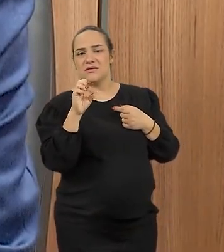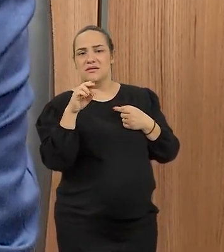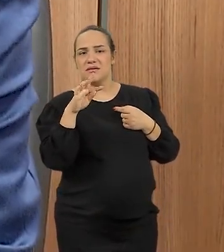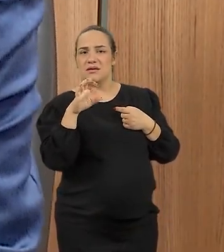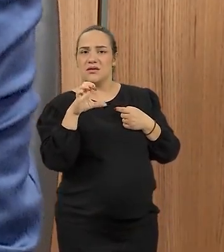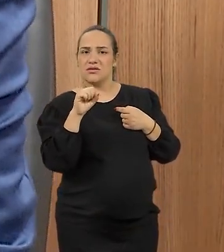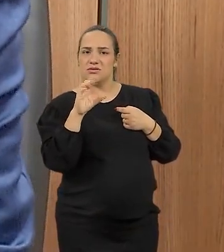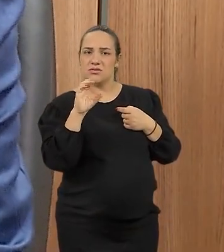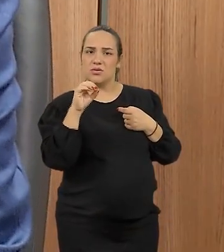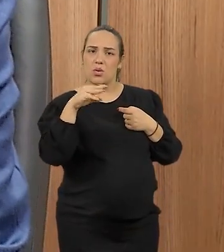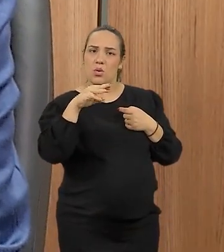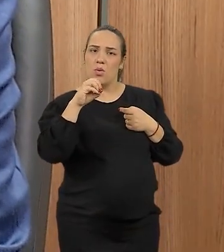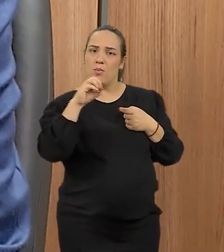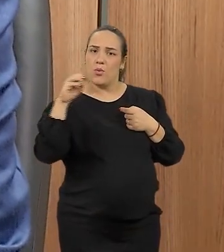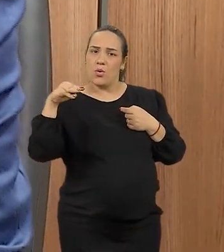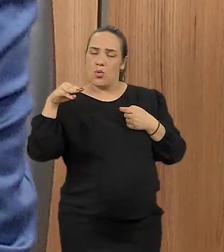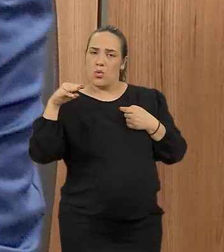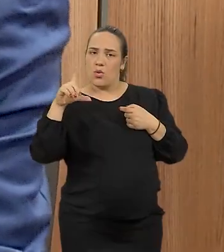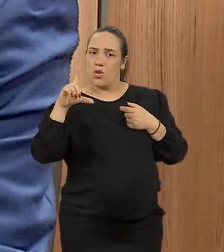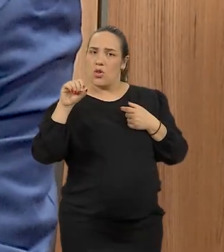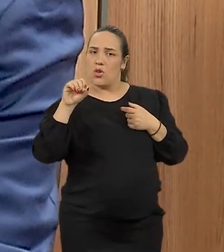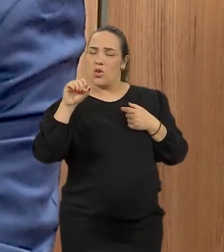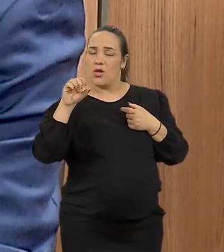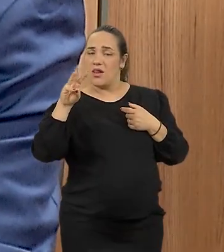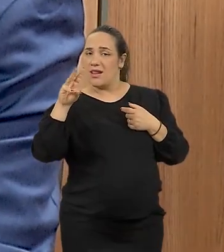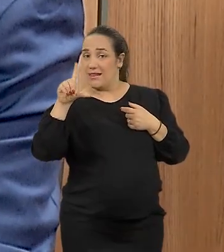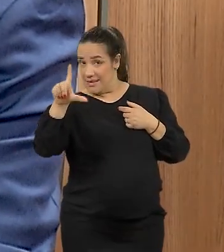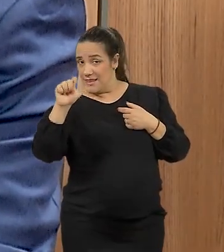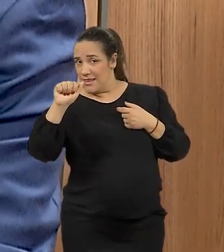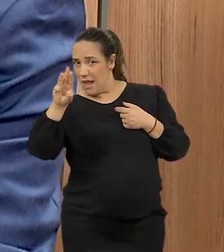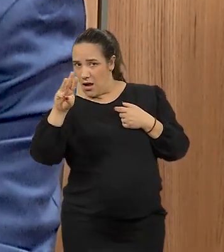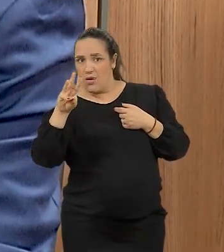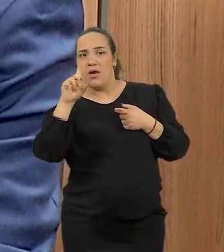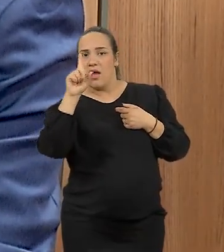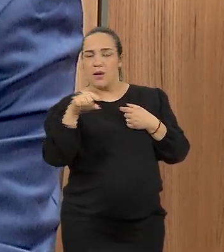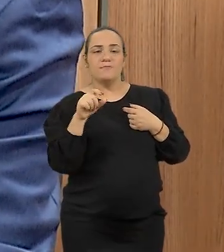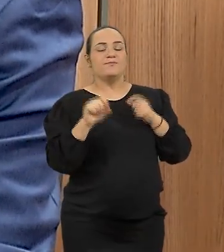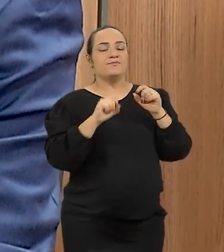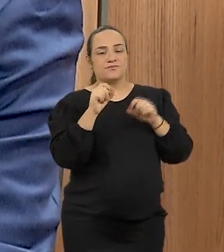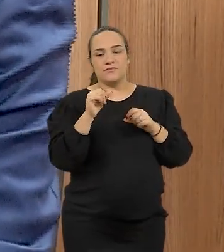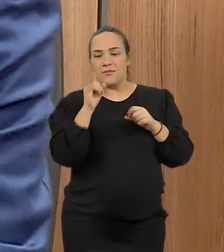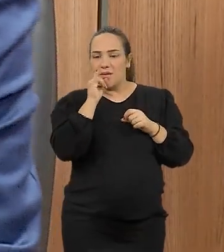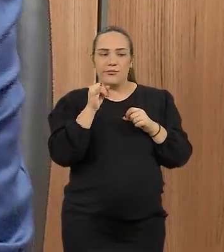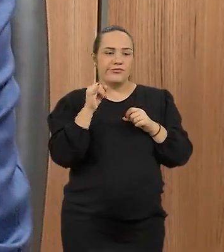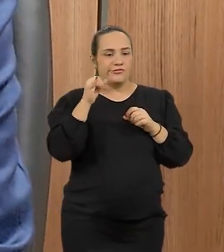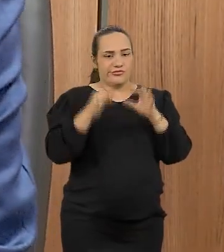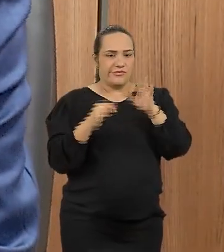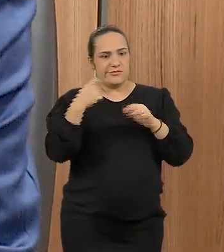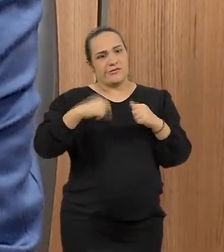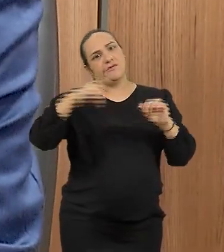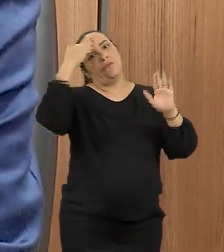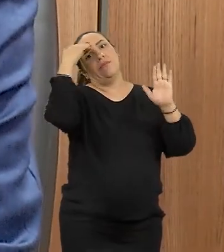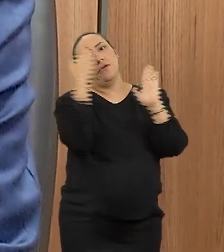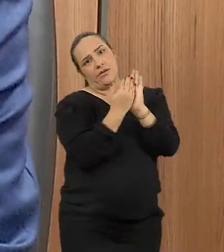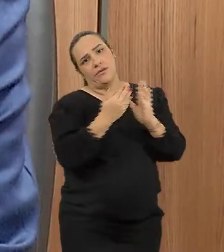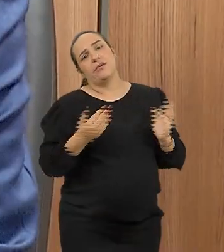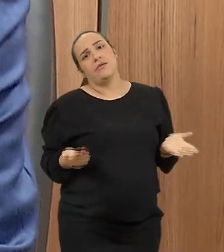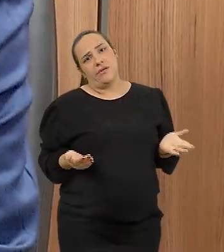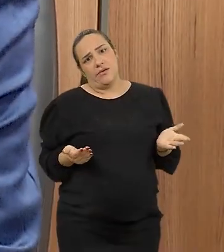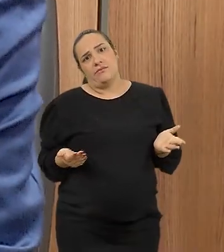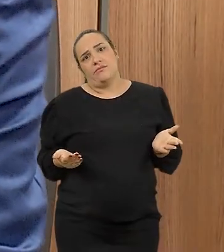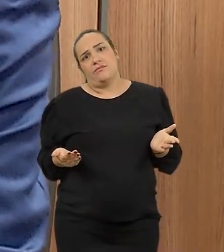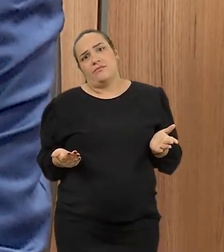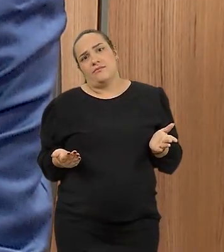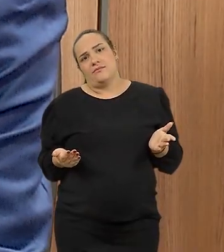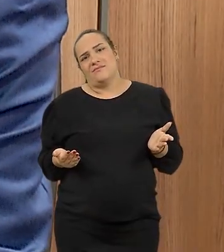law, porque ele é feito para o futuro, para tolher tanto a tua atuação do juiz, o juiz está vinculado àquele, vinculado não pode